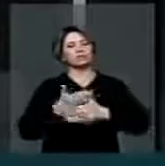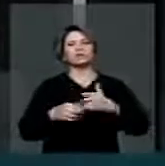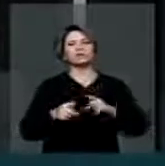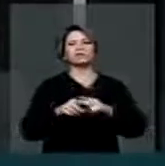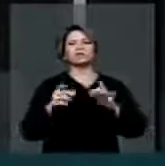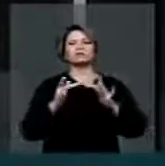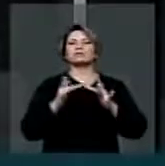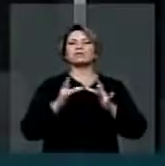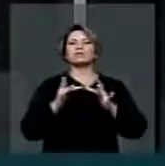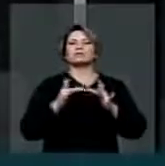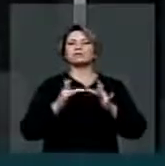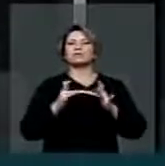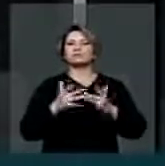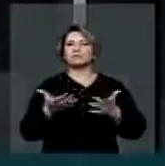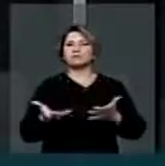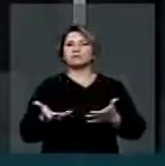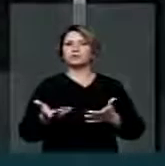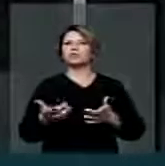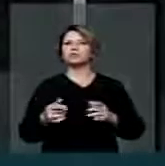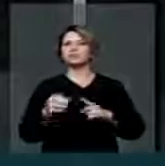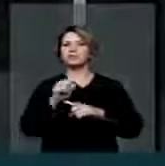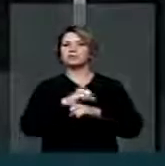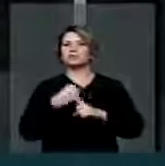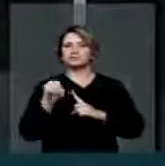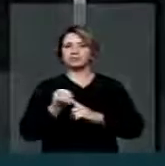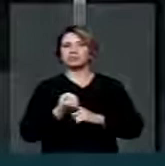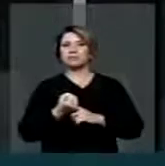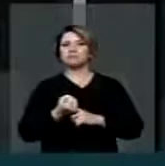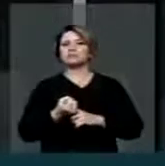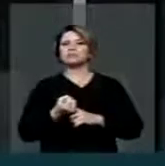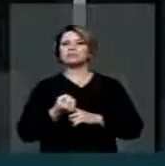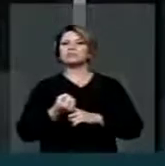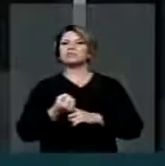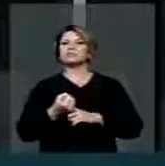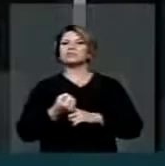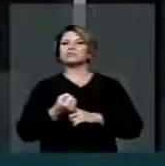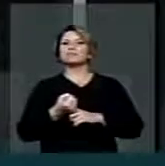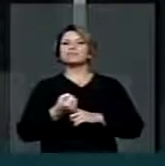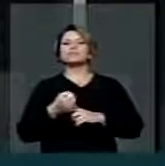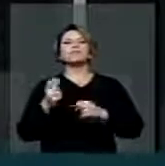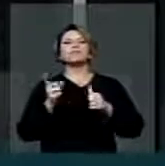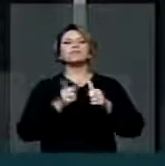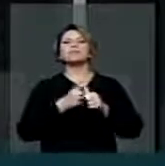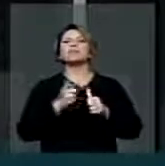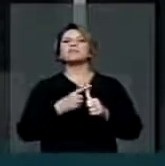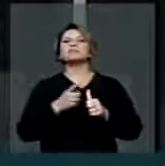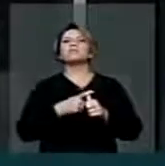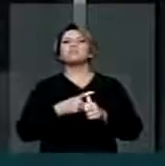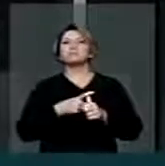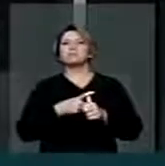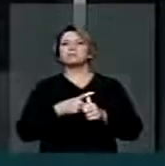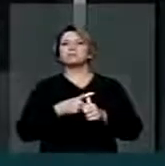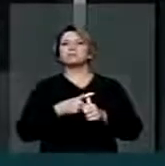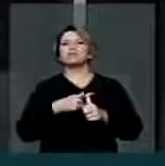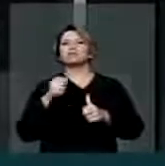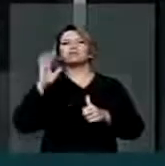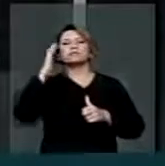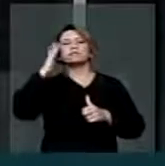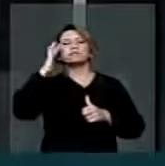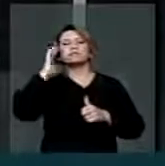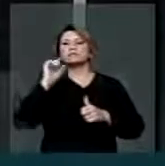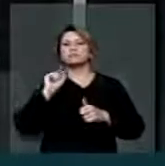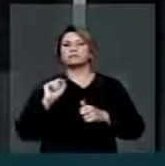parlamento brasileiro com a nossa sociedade. Em primeiro lugar, senhor presidente, eu entendo